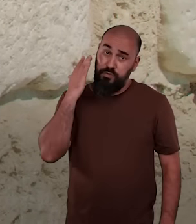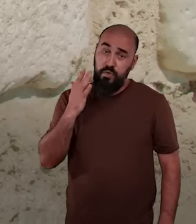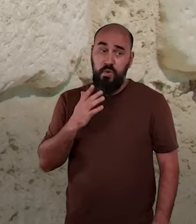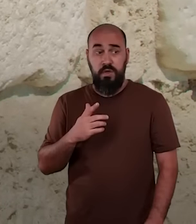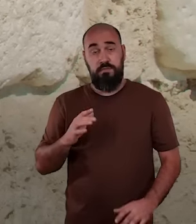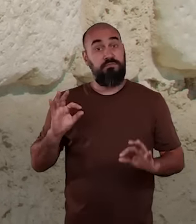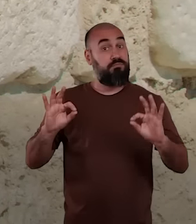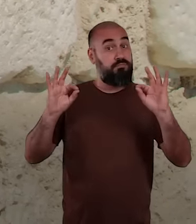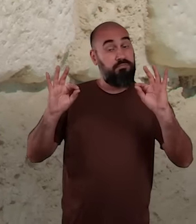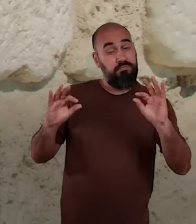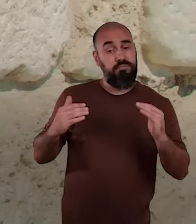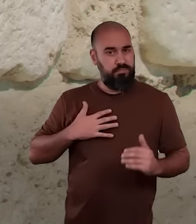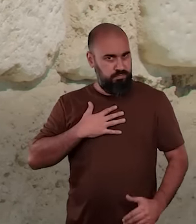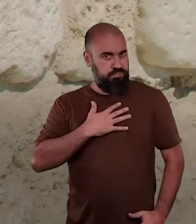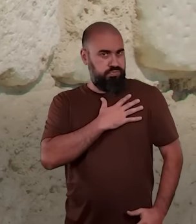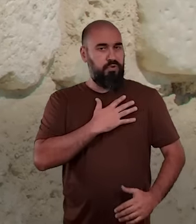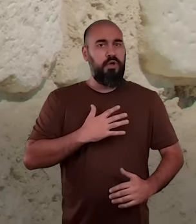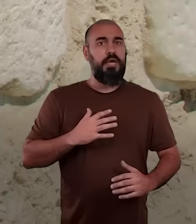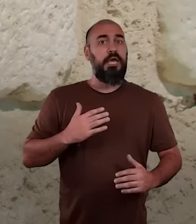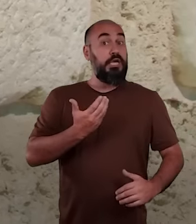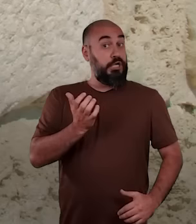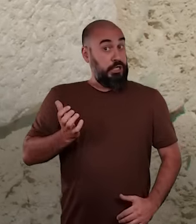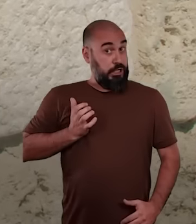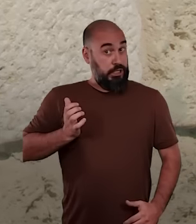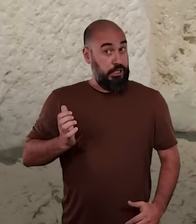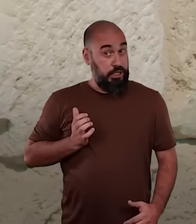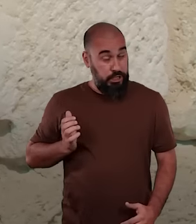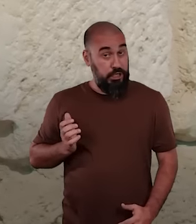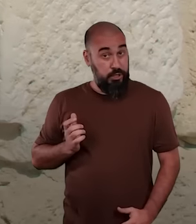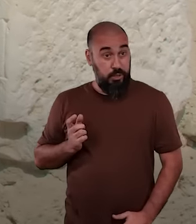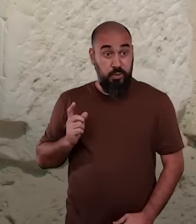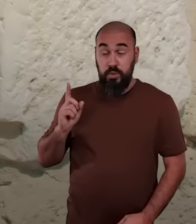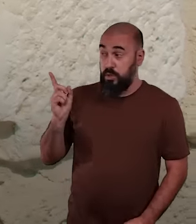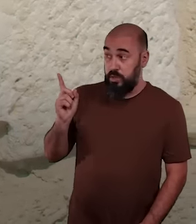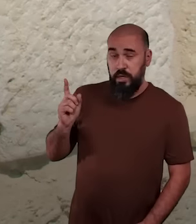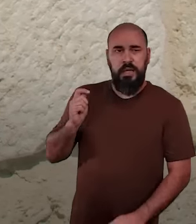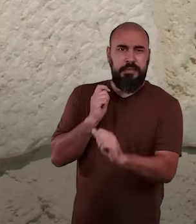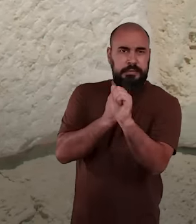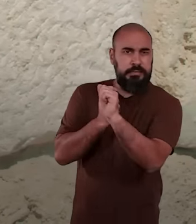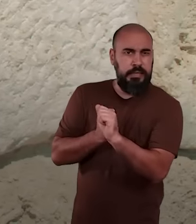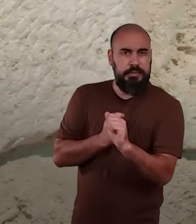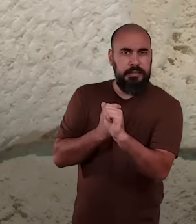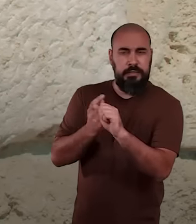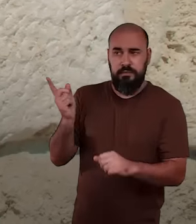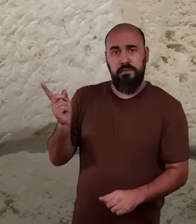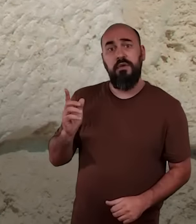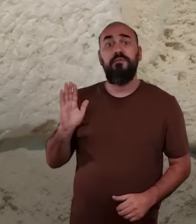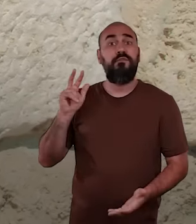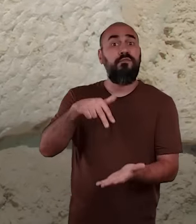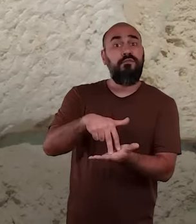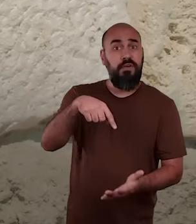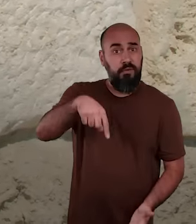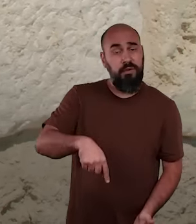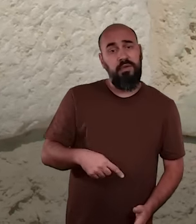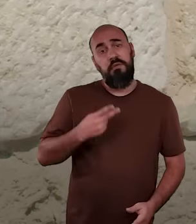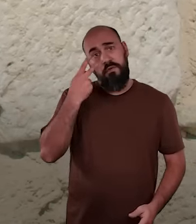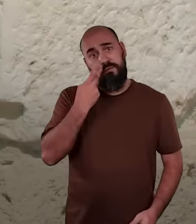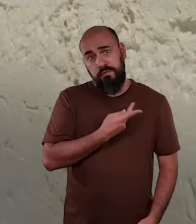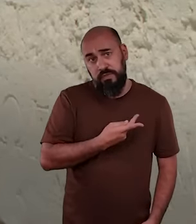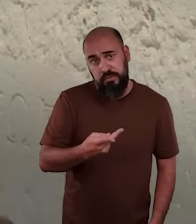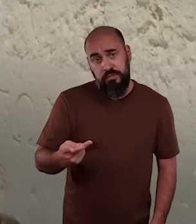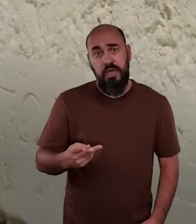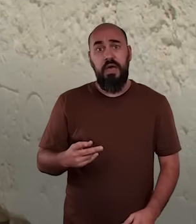era virtuoso, aristocrático, vem dessa expressão, aqui está em grego a inscrição. Ele veio até esse lugar, provavelmente